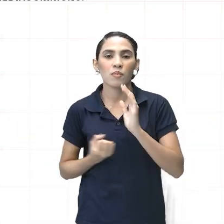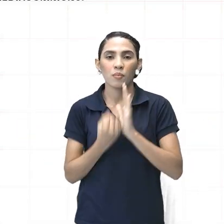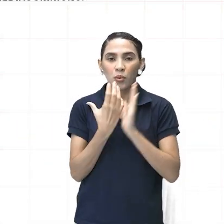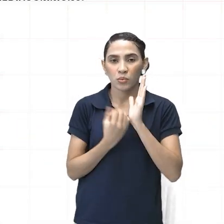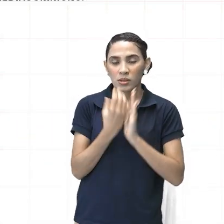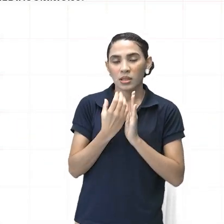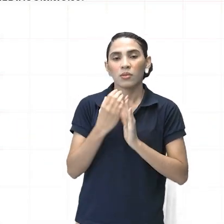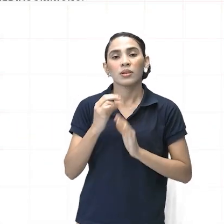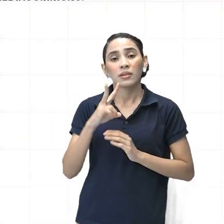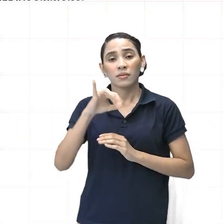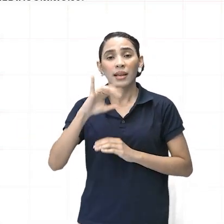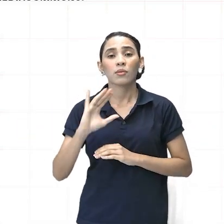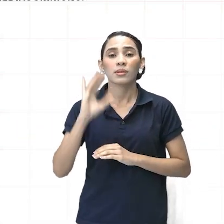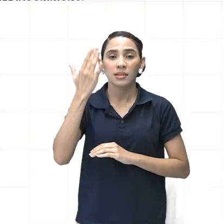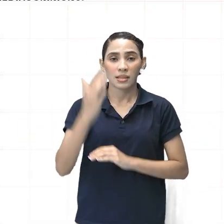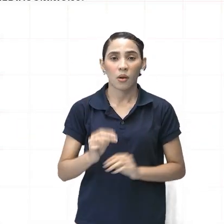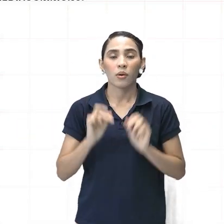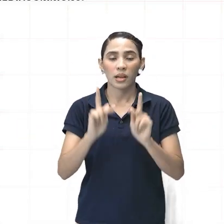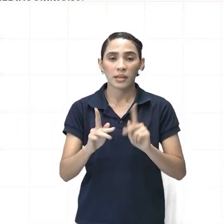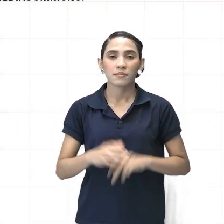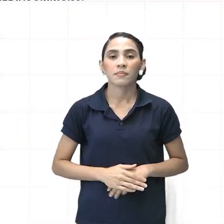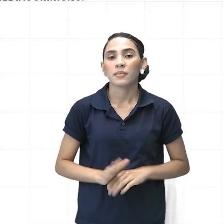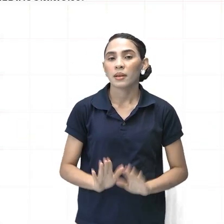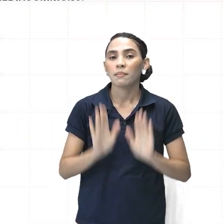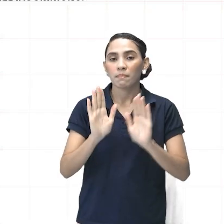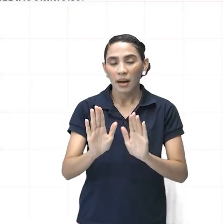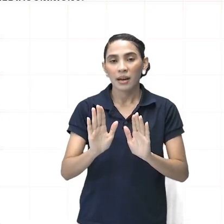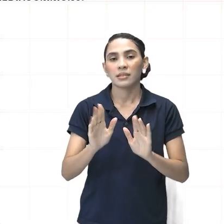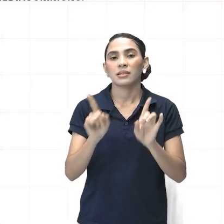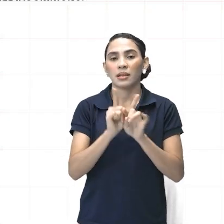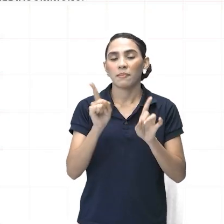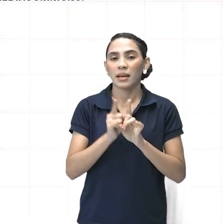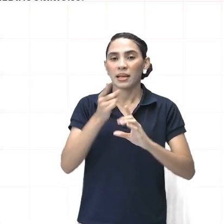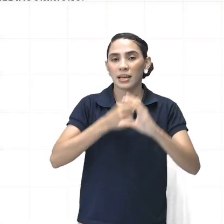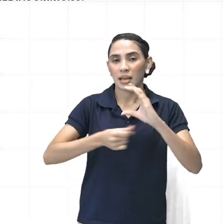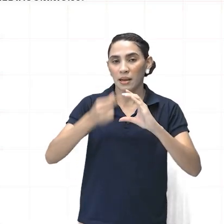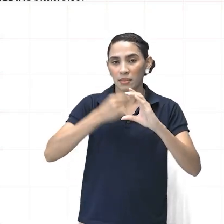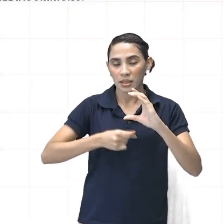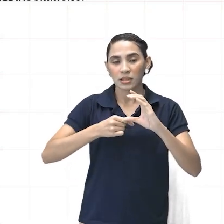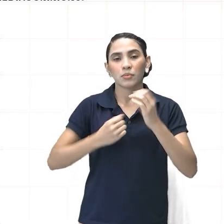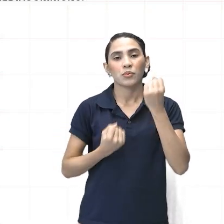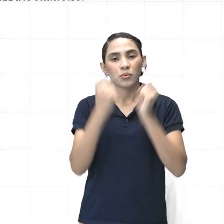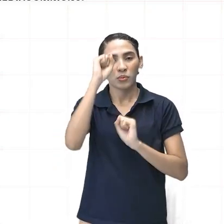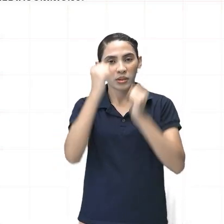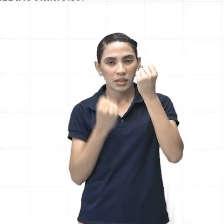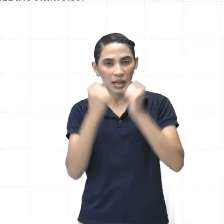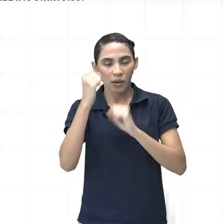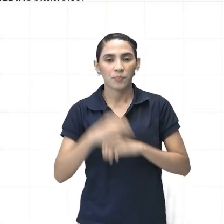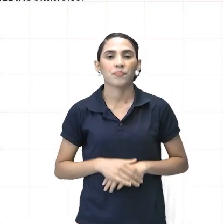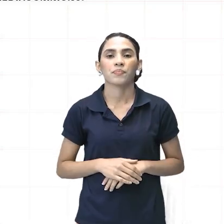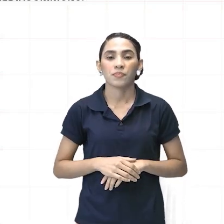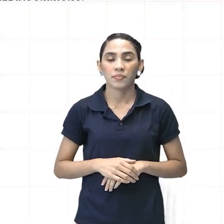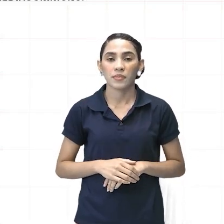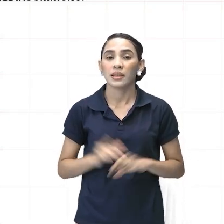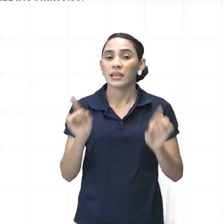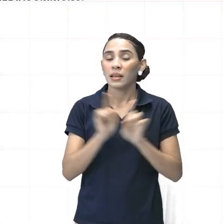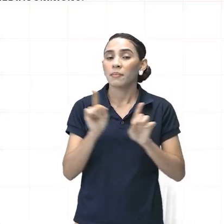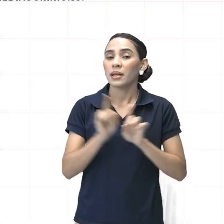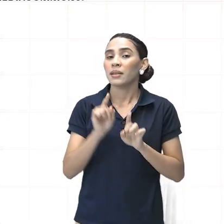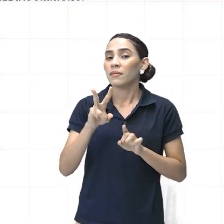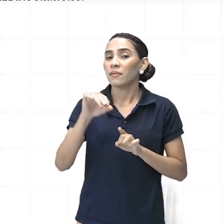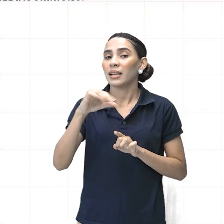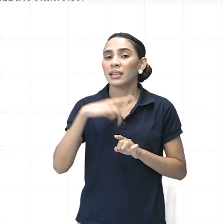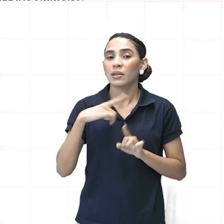está ocorrendo, ok? Mas, além do capitalismo industrial, comercial, também